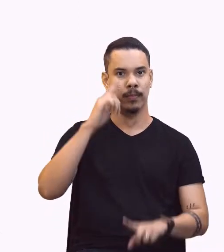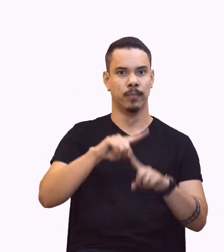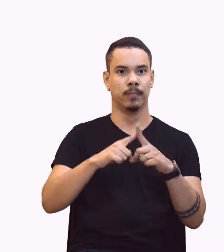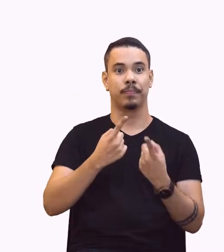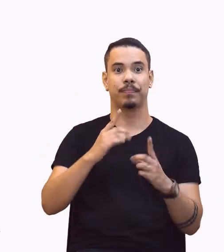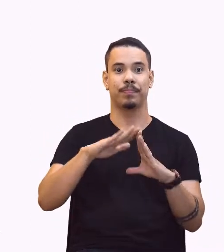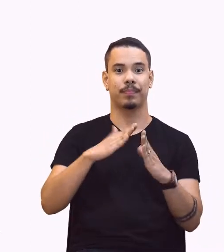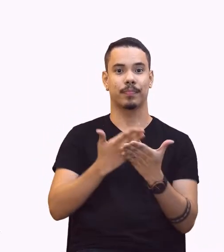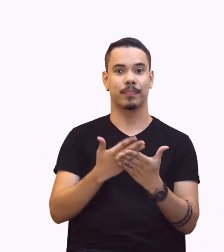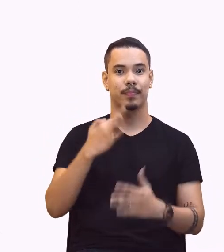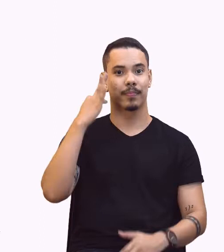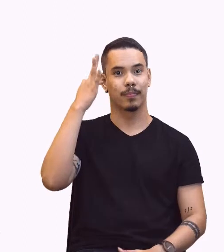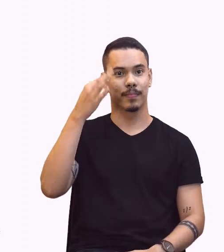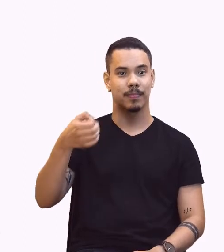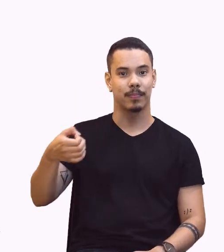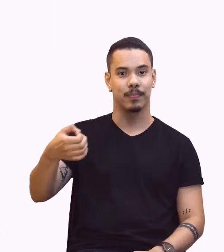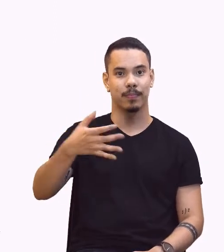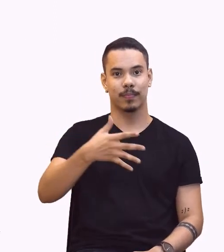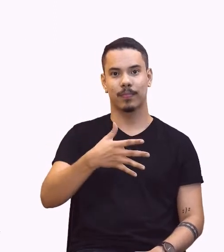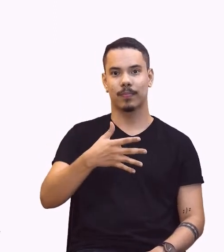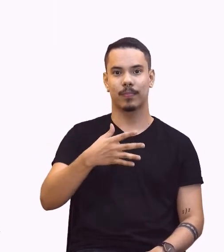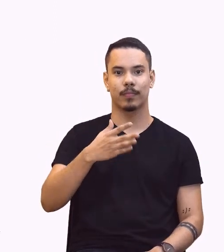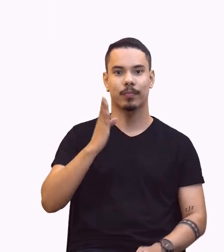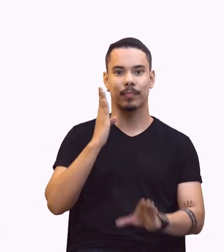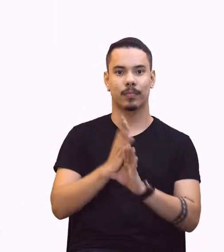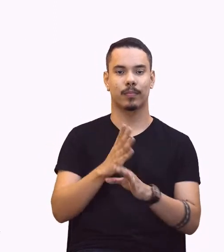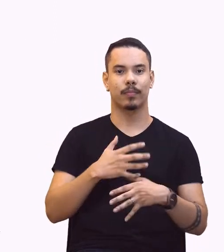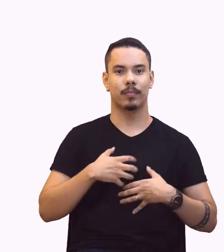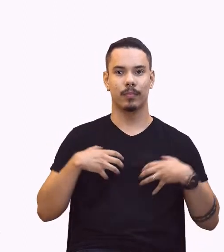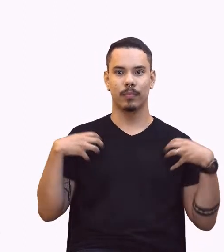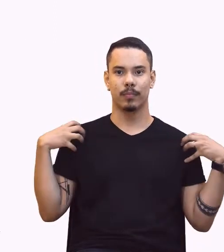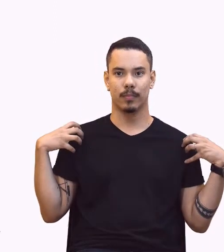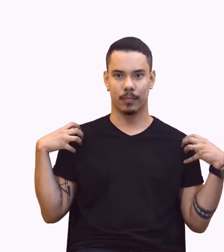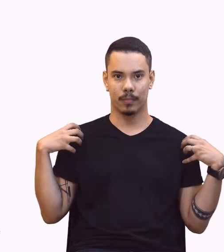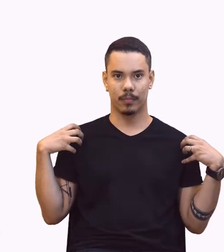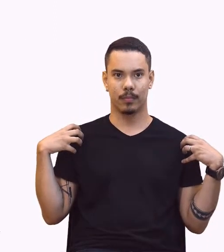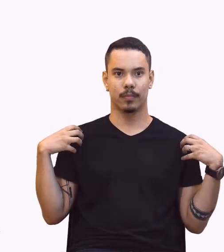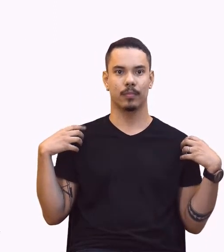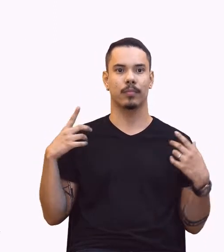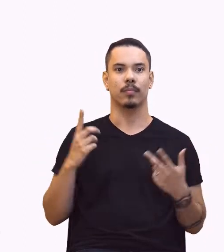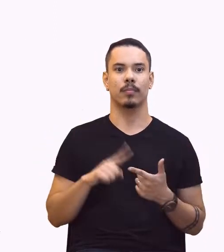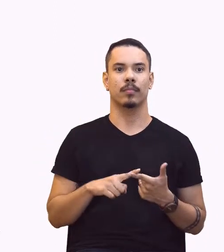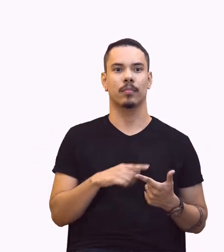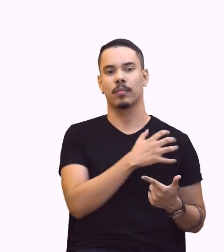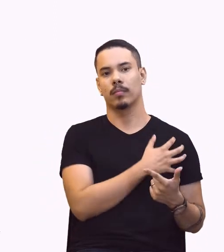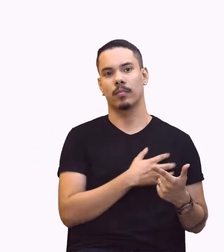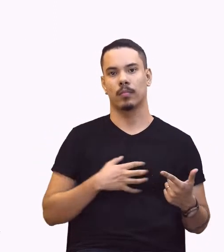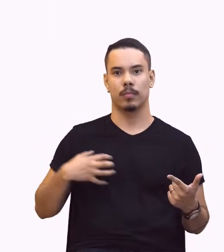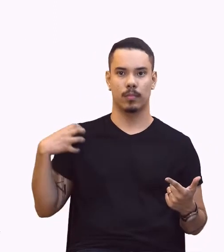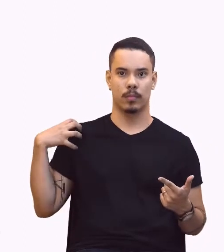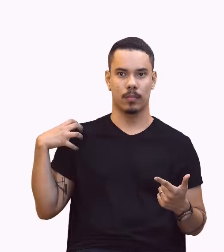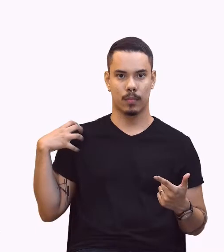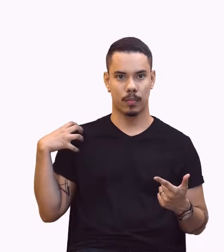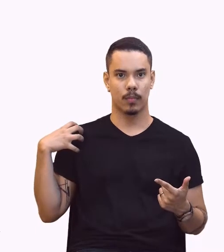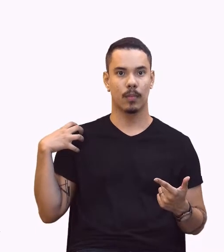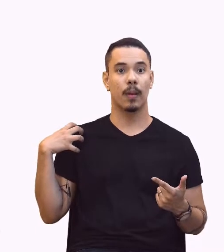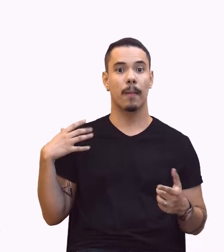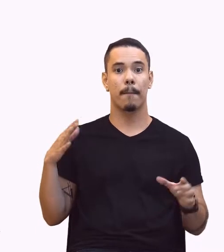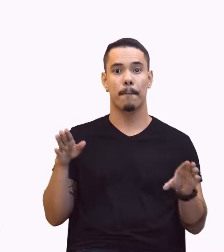escolas filosóficas deixadas por Platão, deixadas por Aristóteles, e além